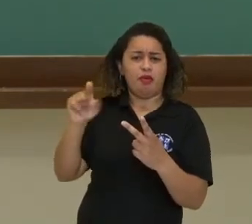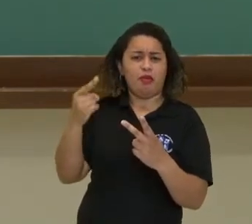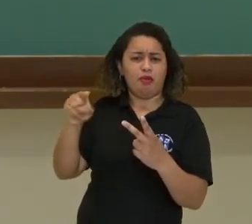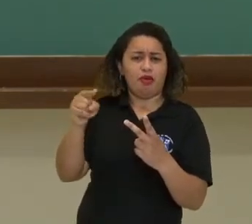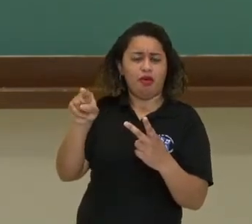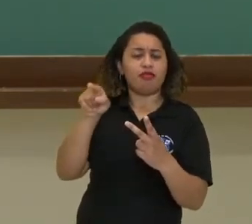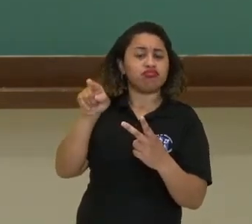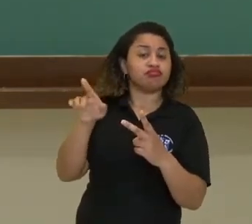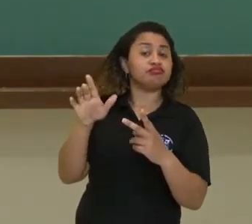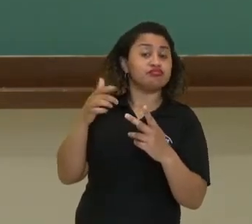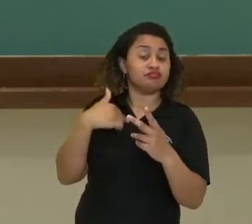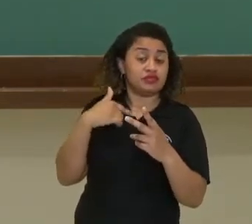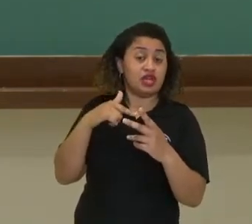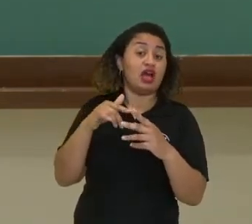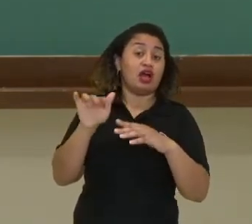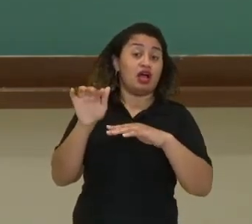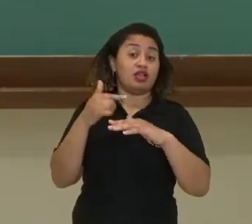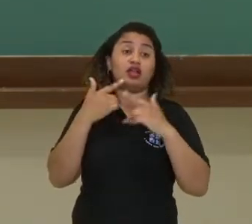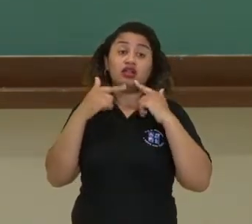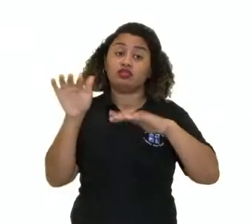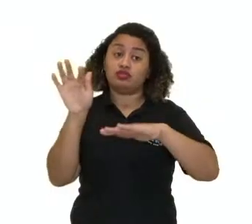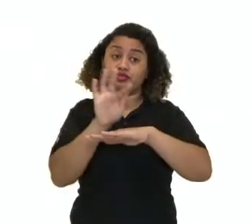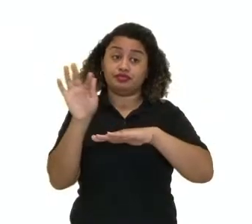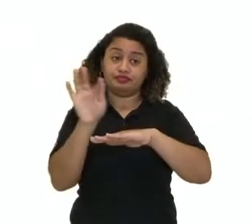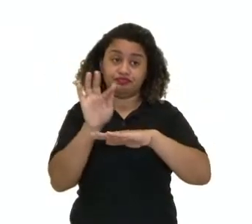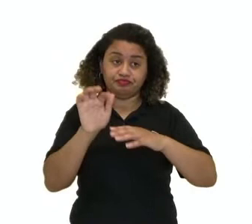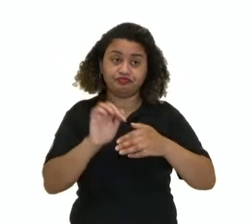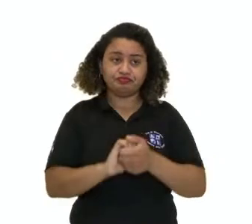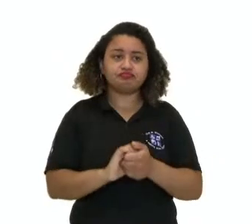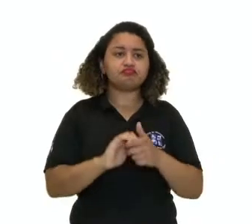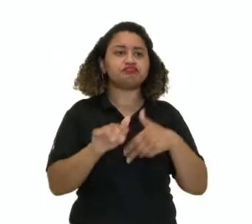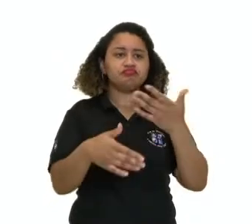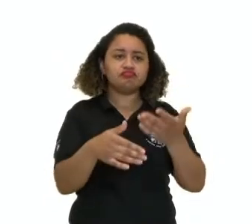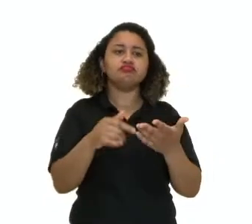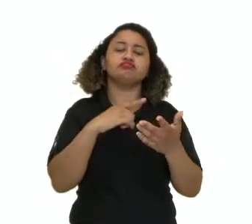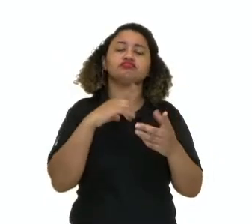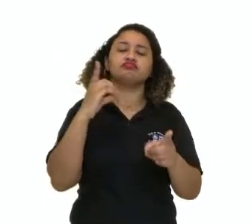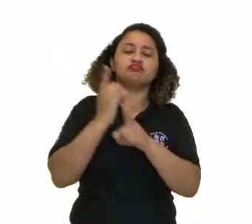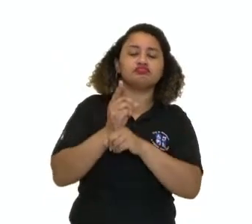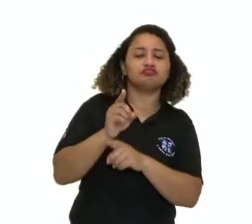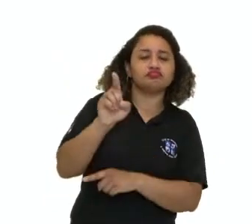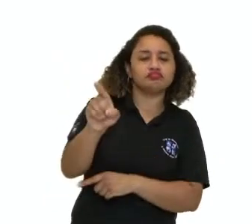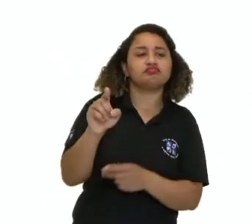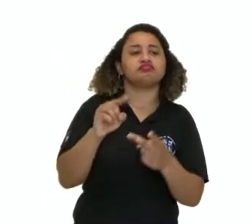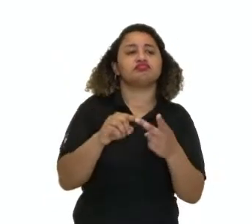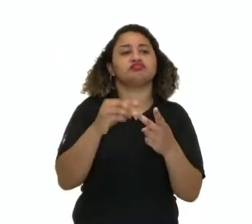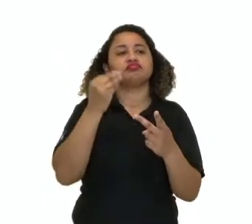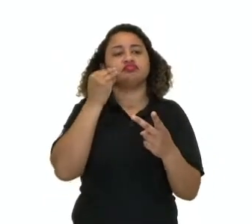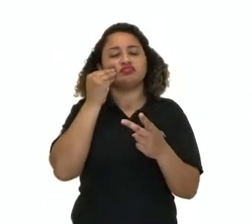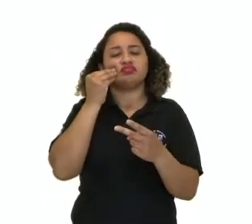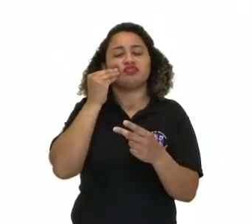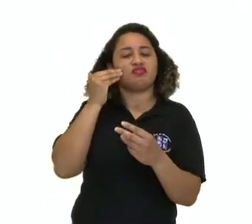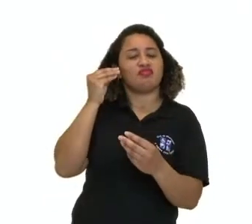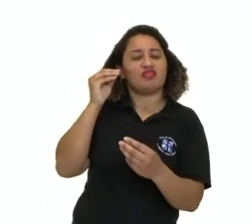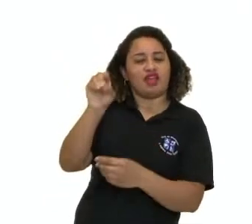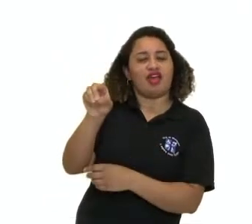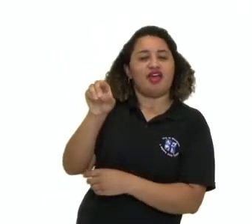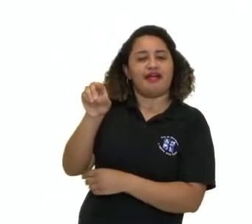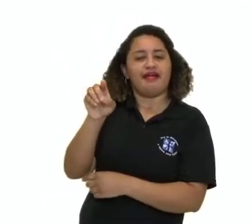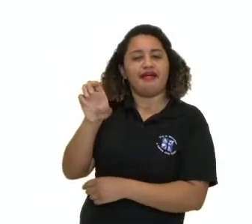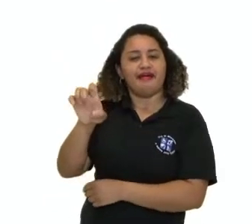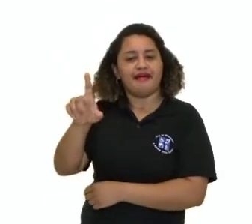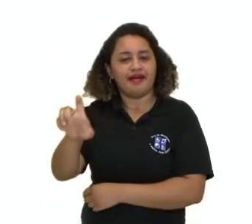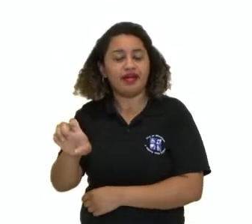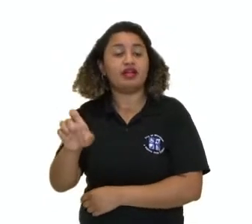eu a vi, eu a xinguei, tá? Construções como encontrei ela, beijei ele, estão presentes em